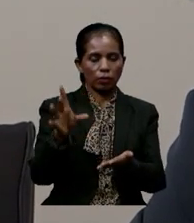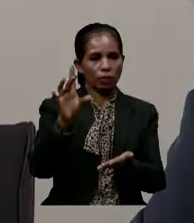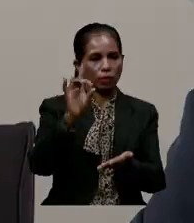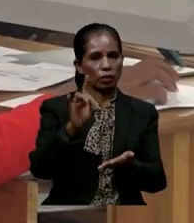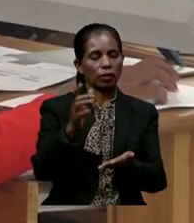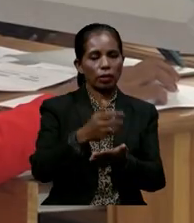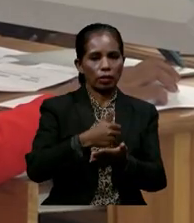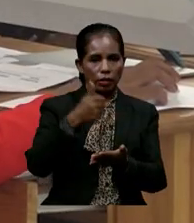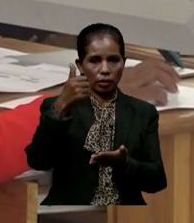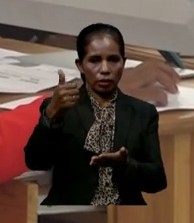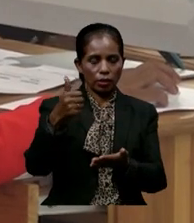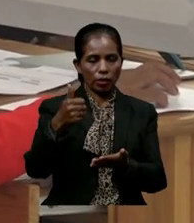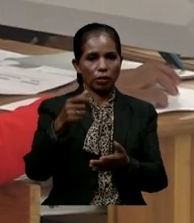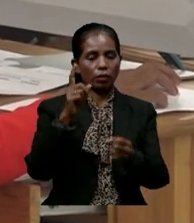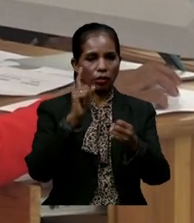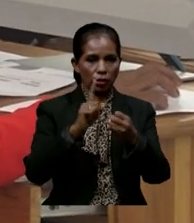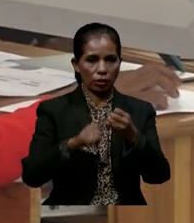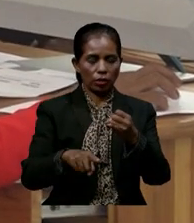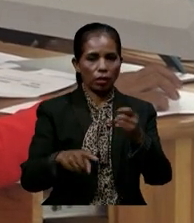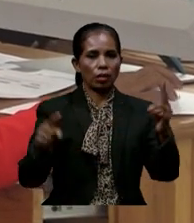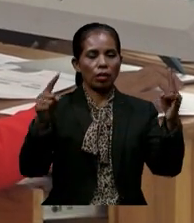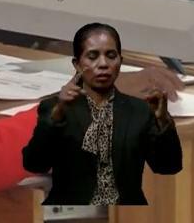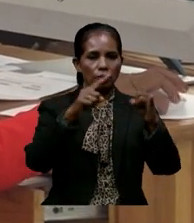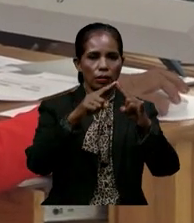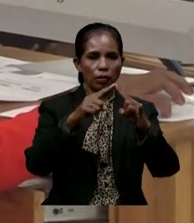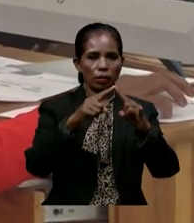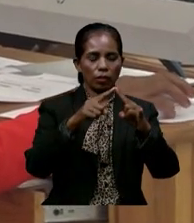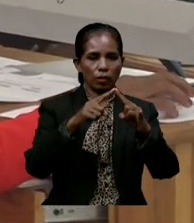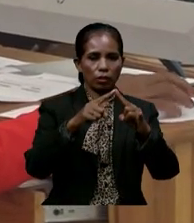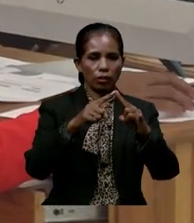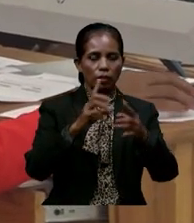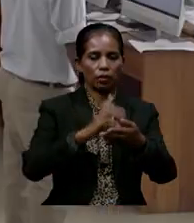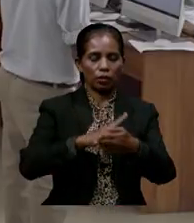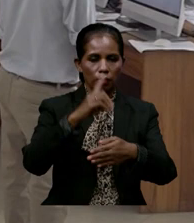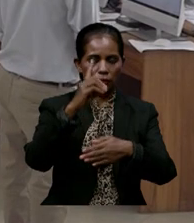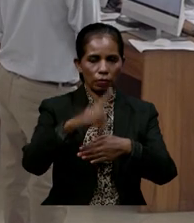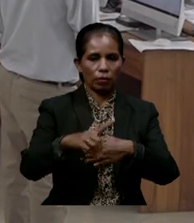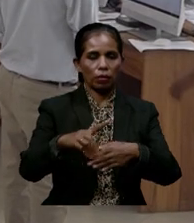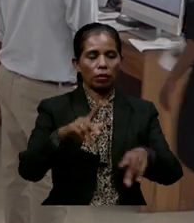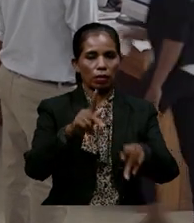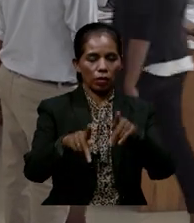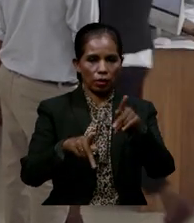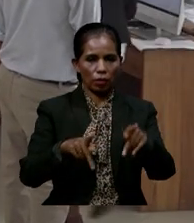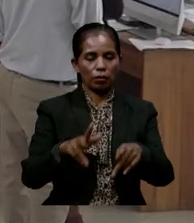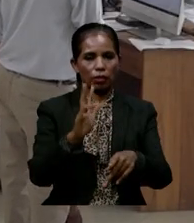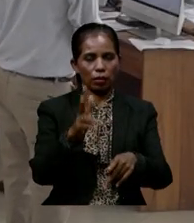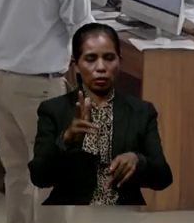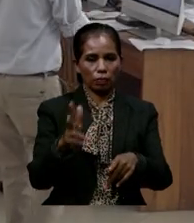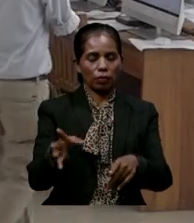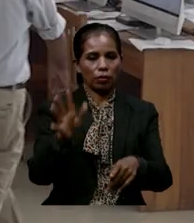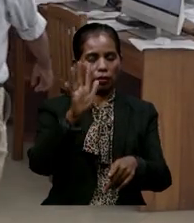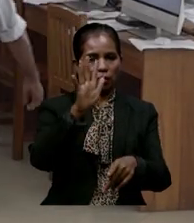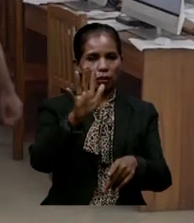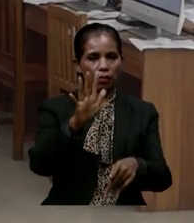uma passa, no ICUS Bahia desenvolvimento pessoal e a 35 pessoas